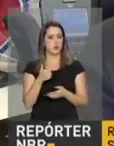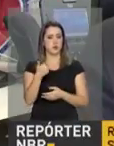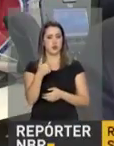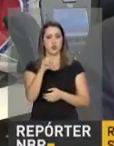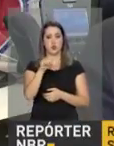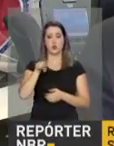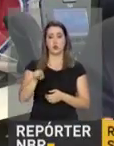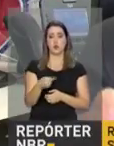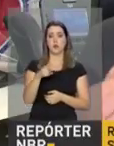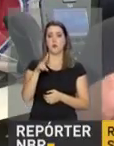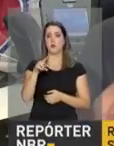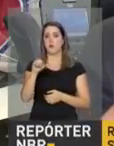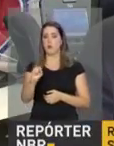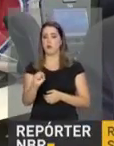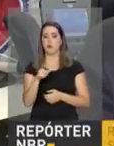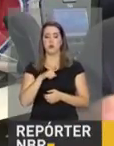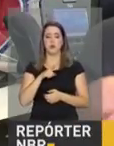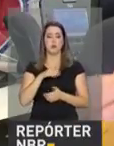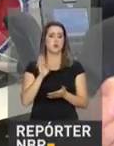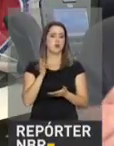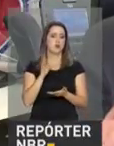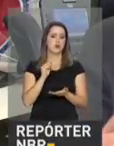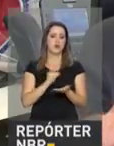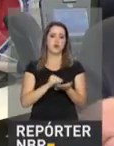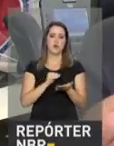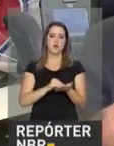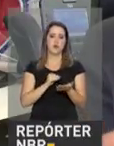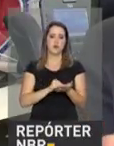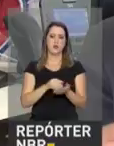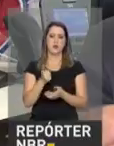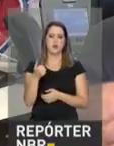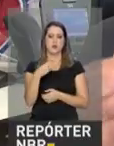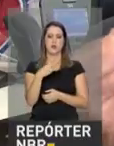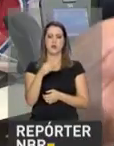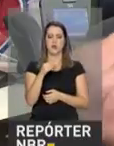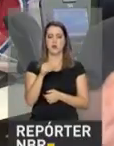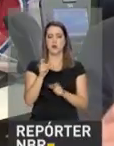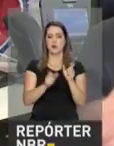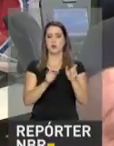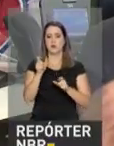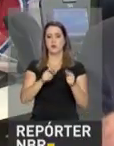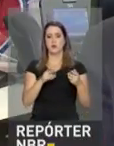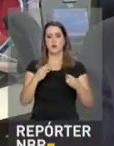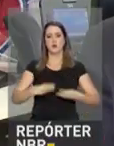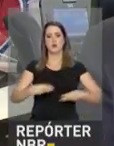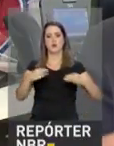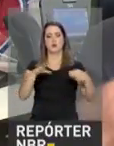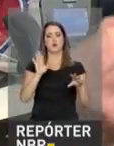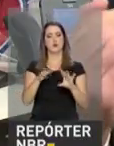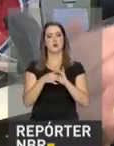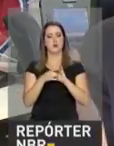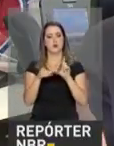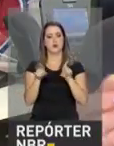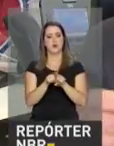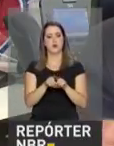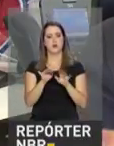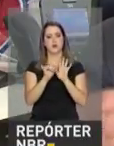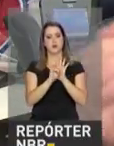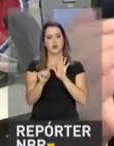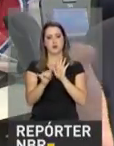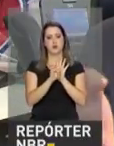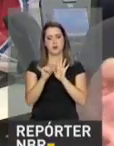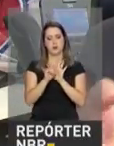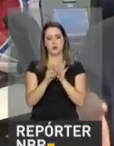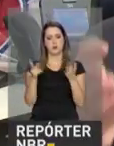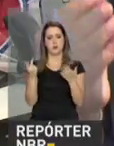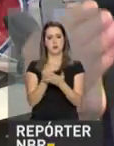Mais Médico. Hoje nós estamos com a deficiência de aproximadamente 1.300 vagas, que o nosso ministro já autorizou ao edital que